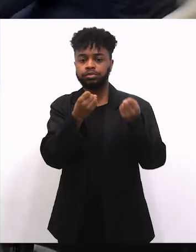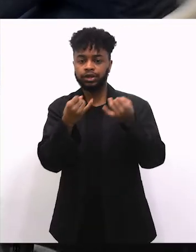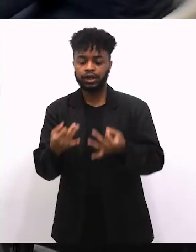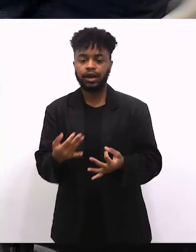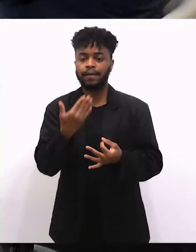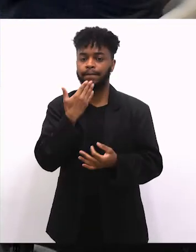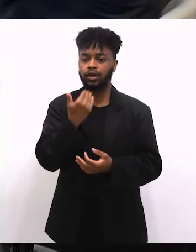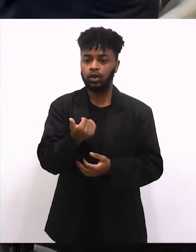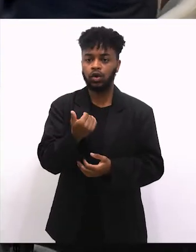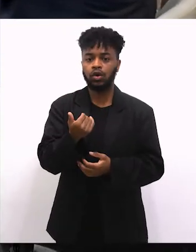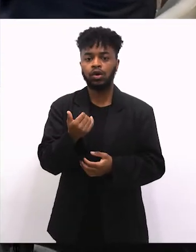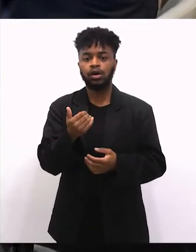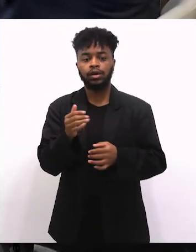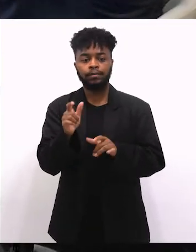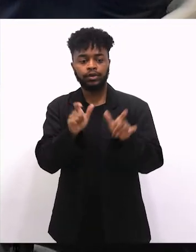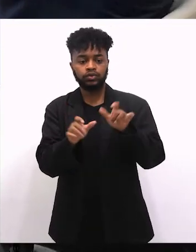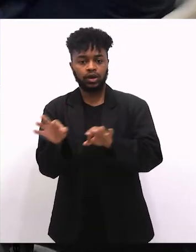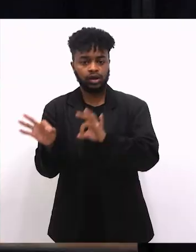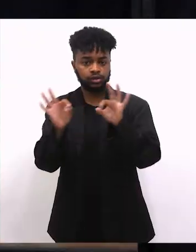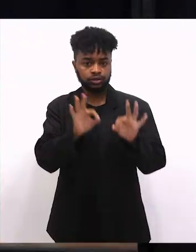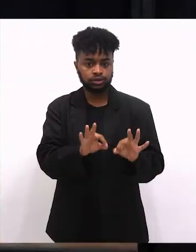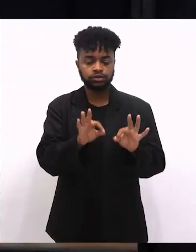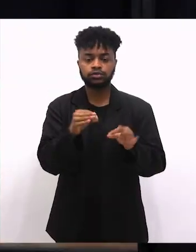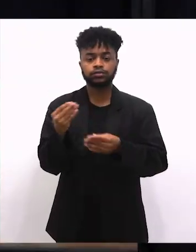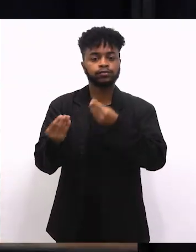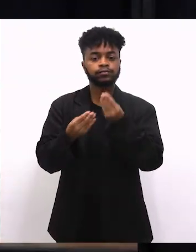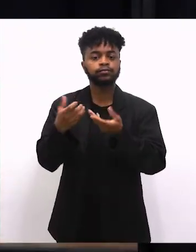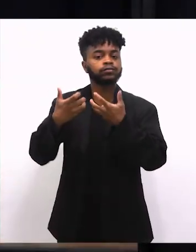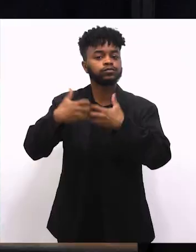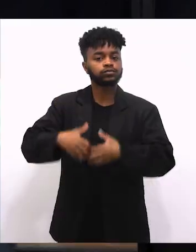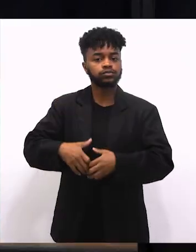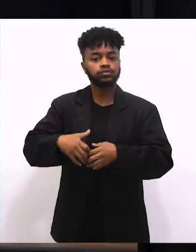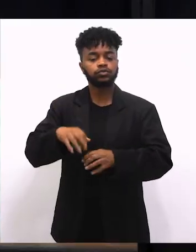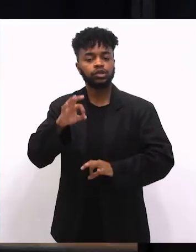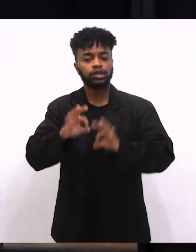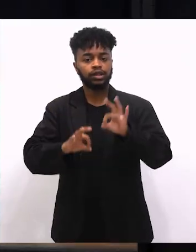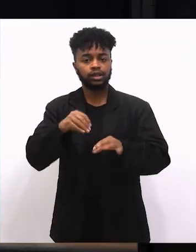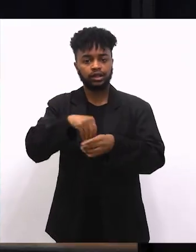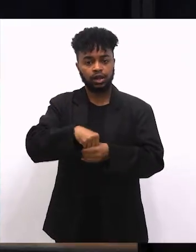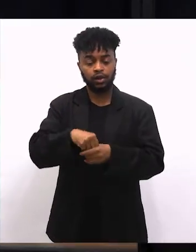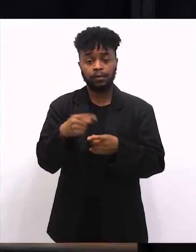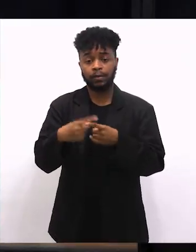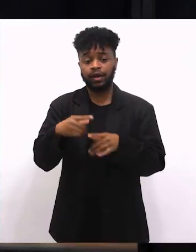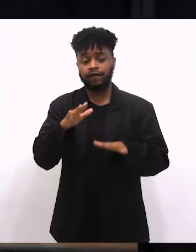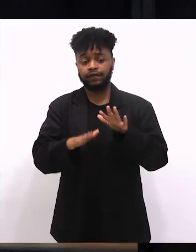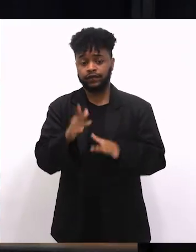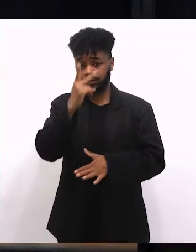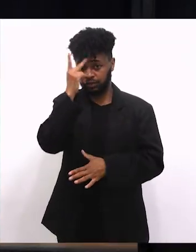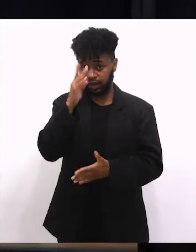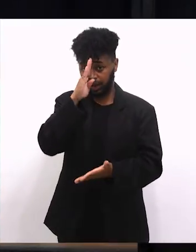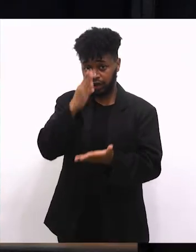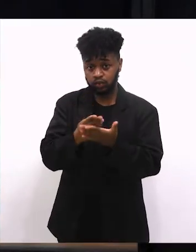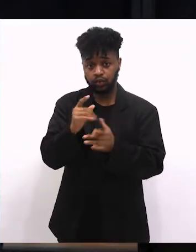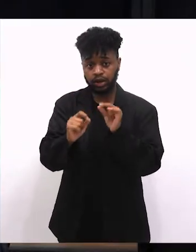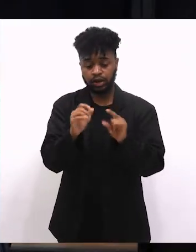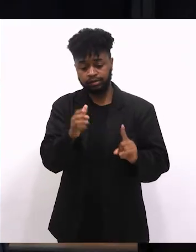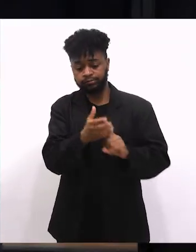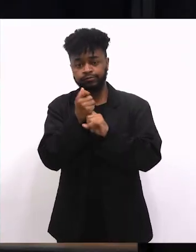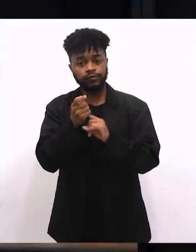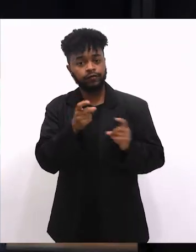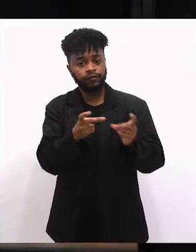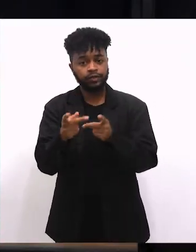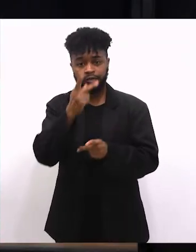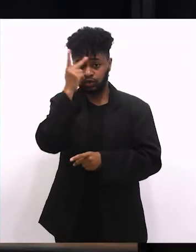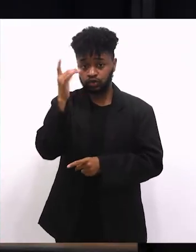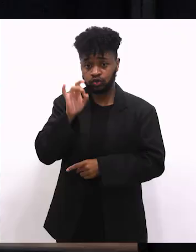mais aqui, para aqueles que nos assistem, dessa modalidade interna, porque muitos acreditam que tráfico de